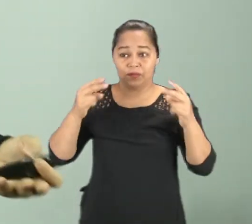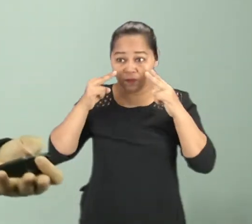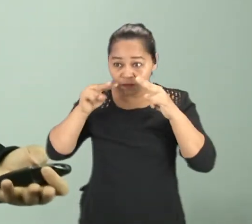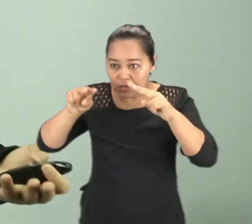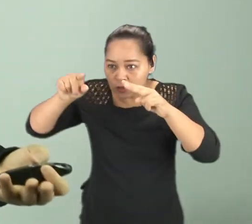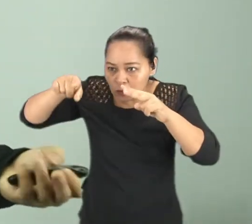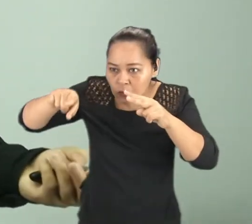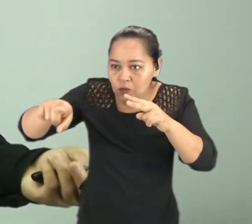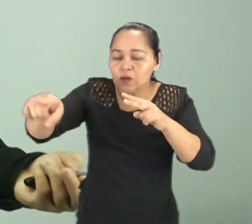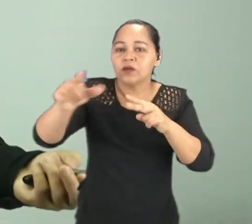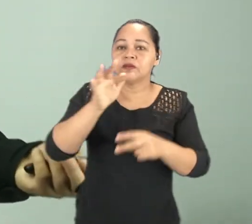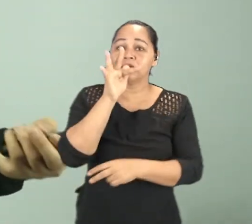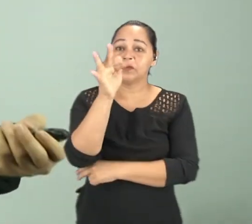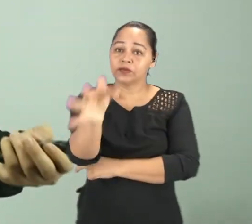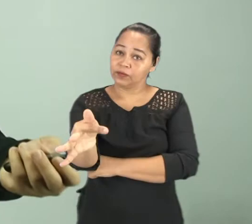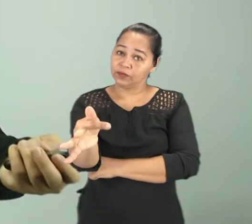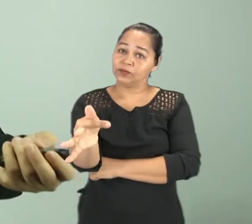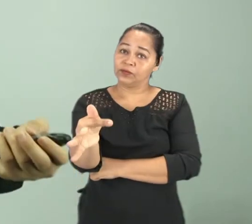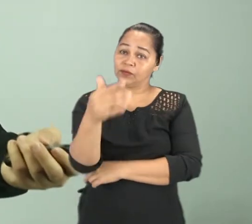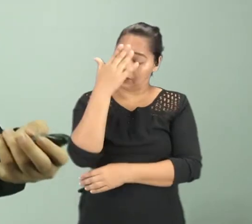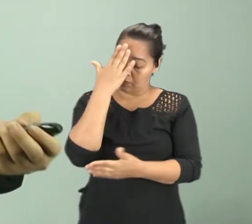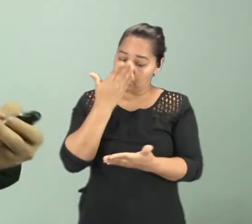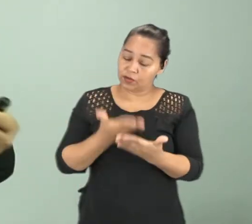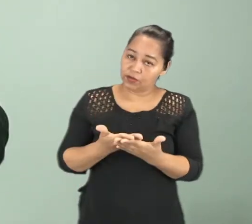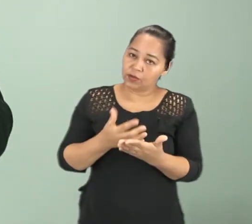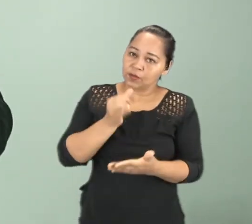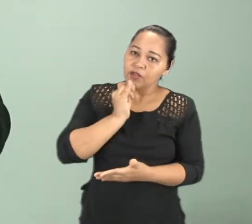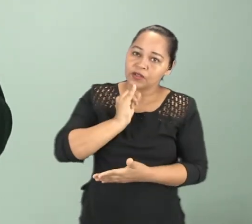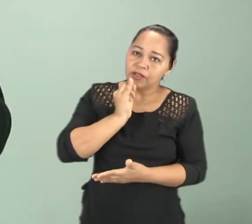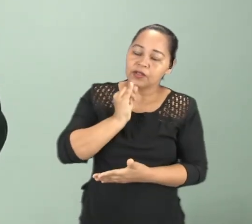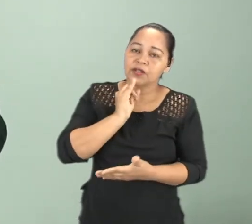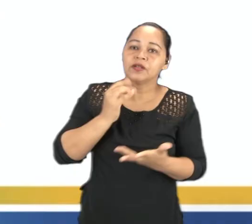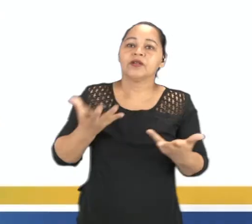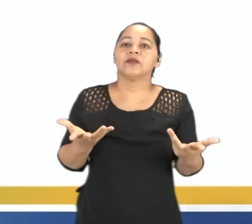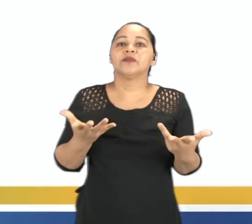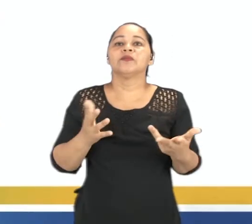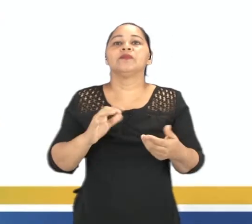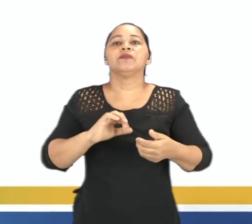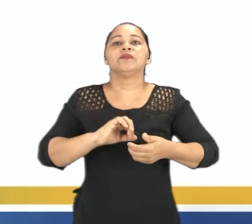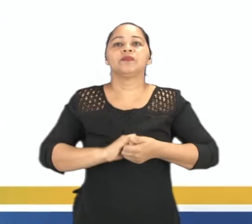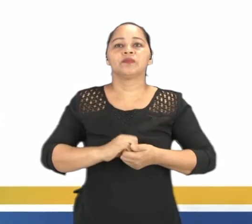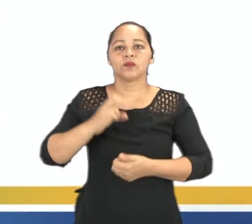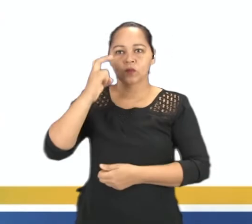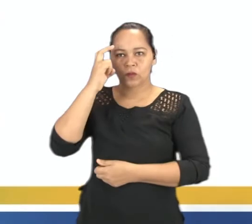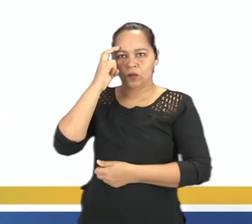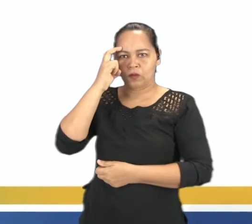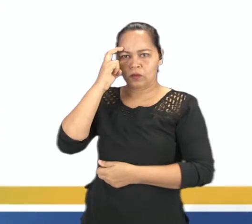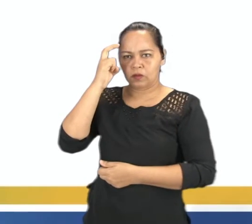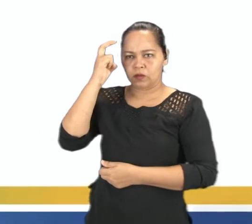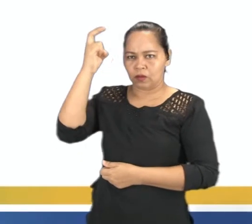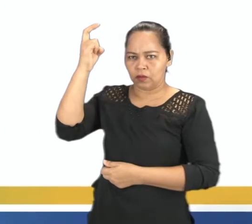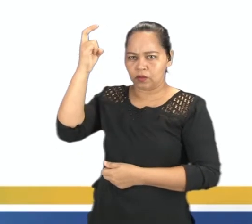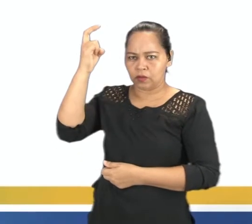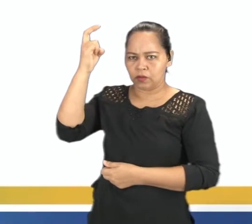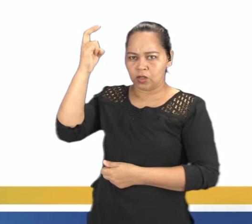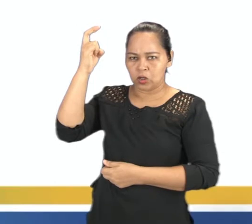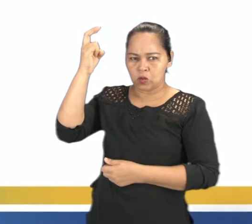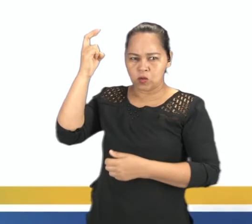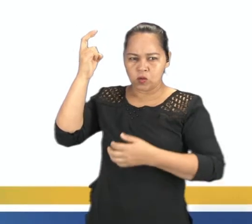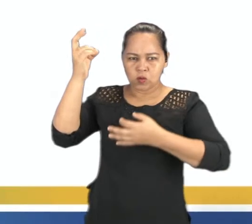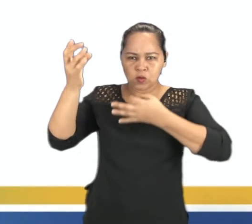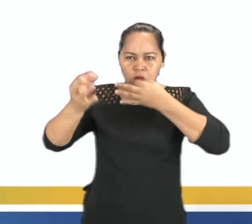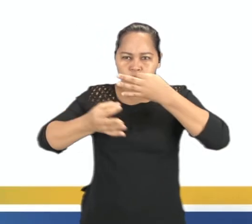não acreditar, por exemplo, tá? Por exemplo, a transcendência é uma inteligência extrema, excesso de